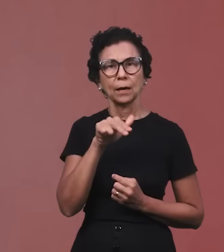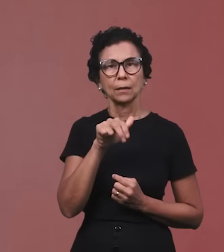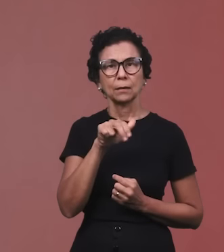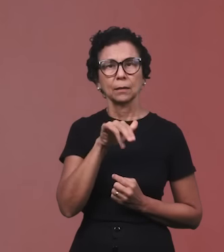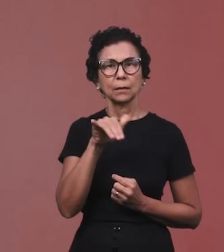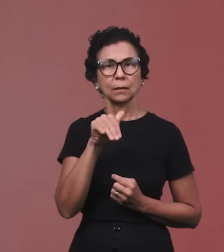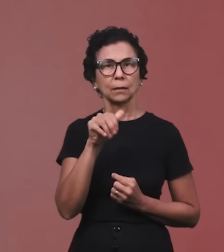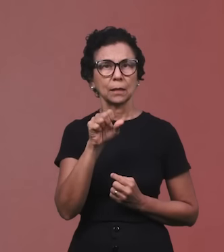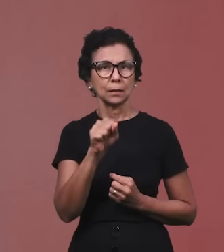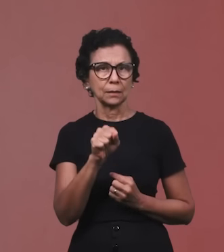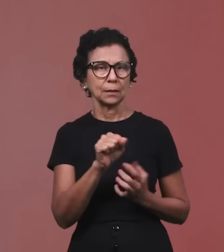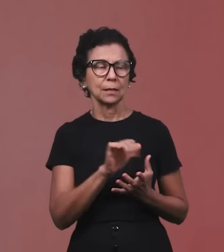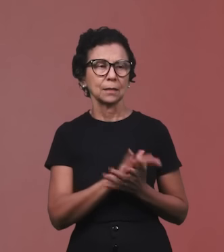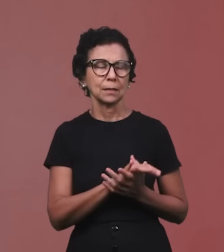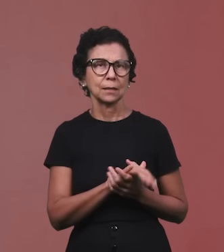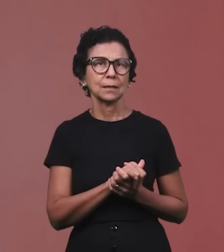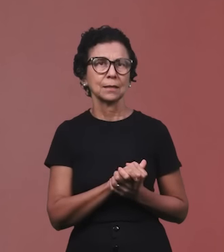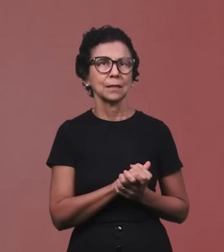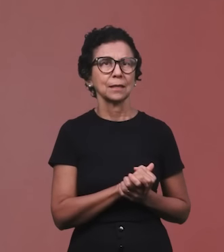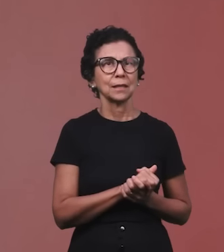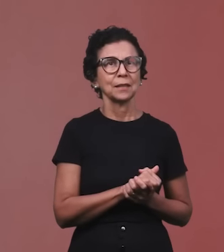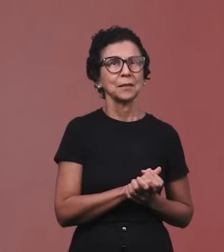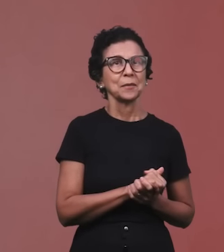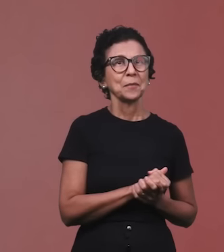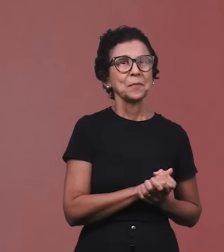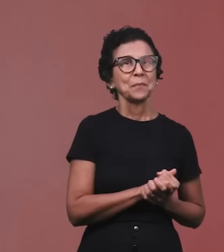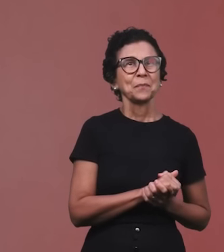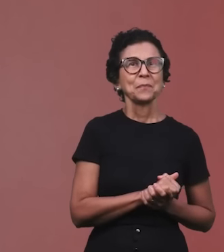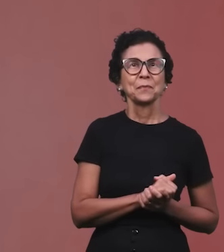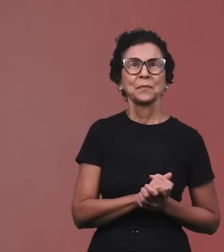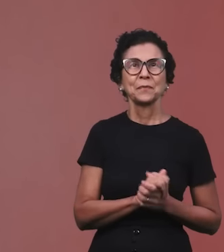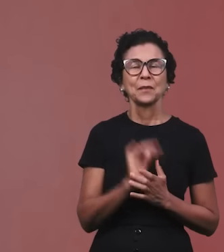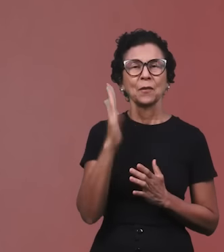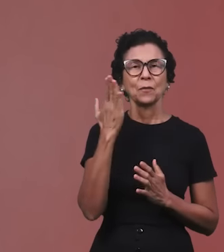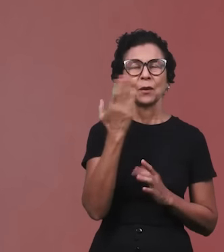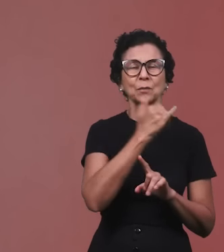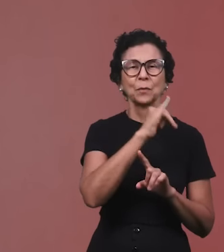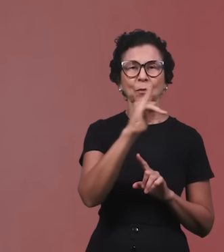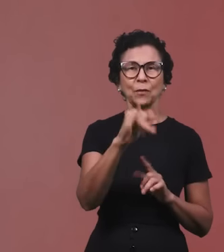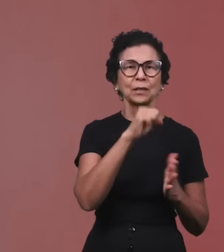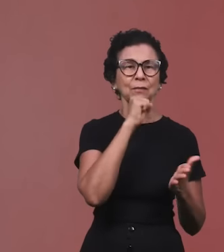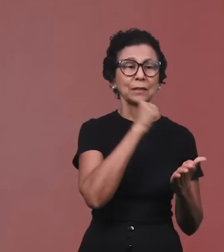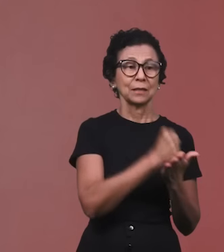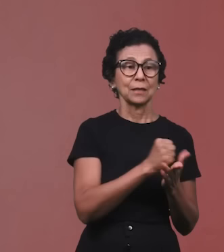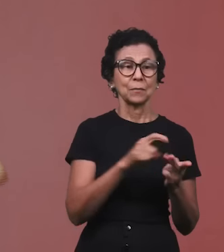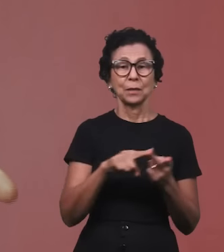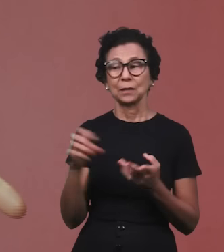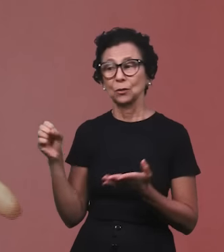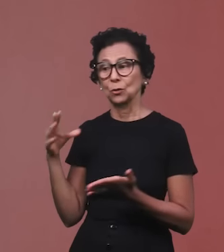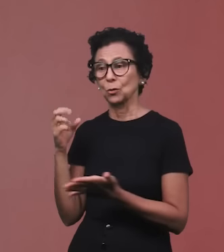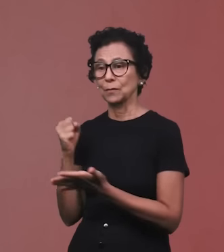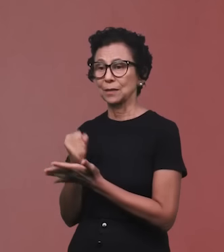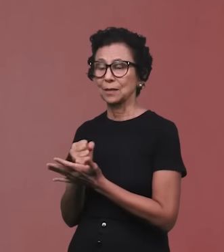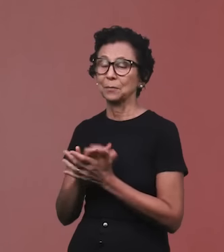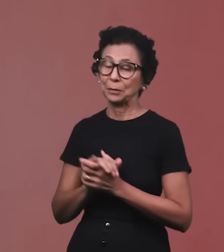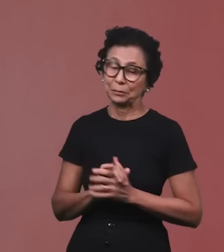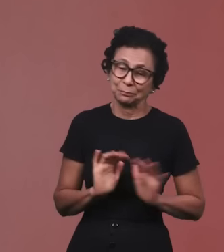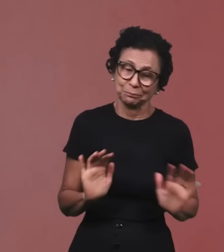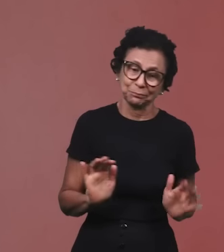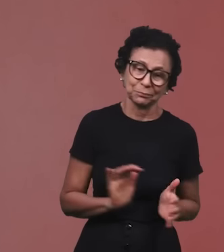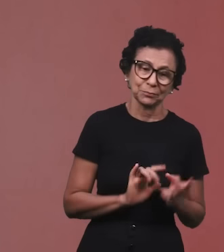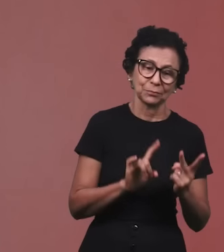hein? Nós temos 2 falsos profetas Ananias no Velho Testamento e tem aquele que deu problema lá no Novo. Então, Mas tem outros Ananias que são bons também.